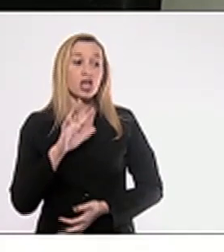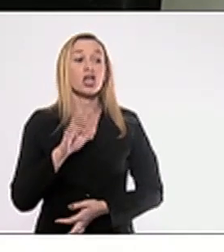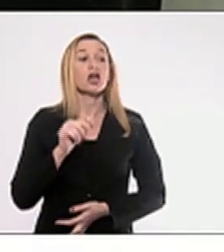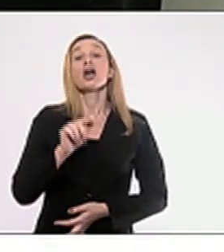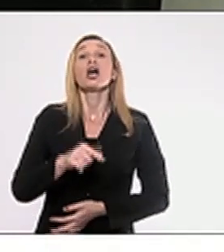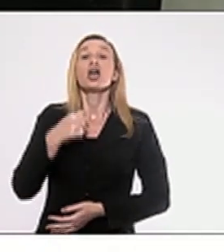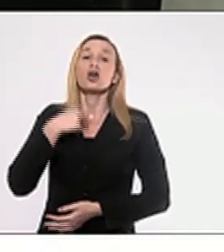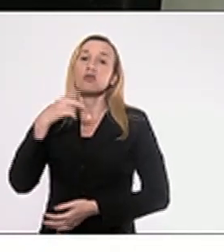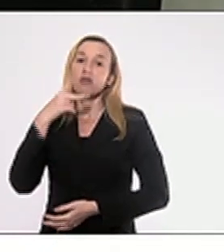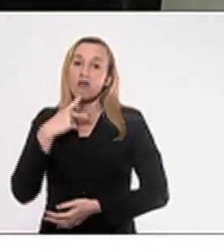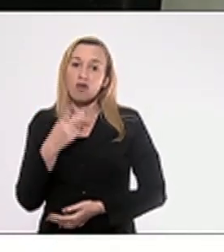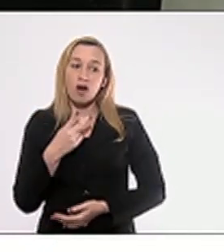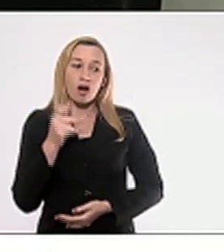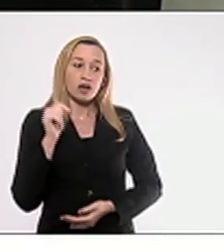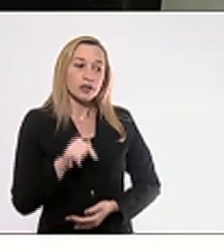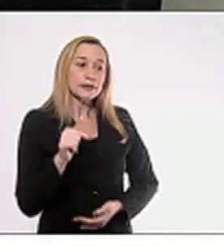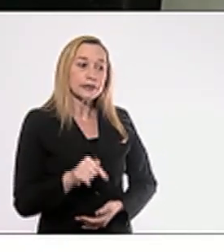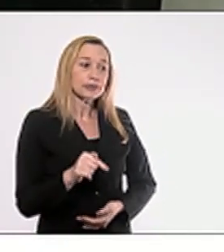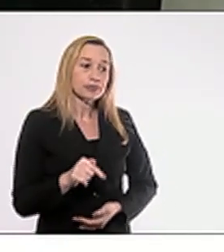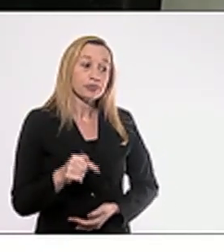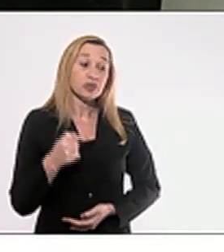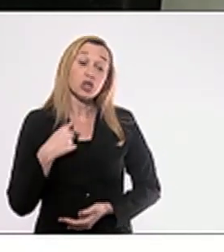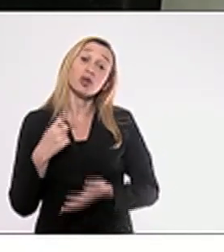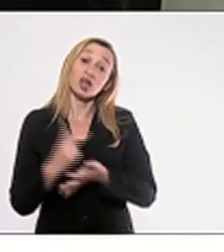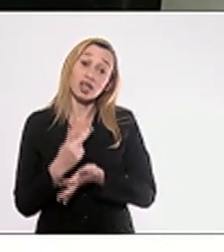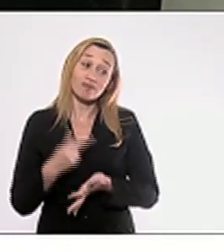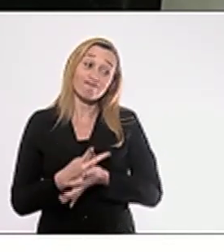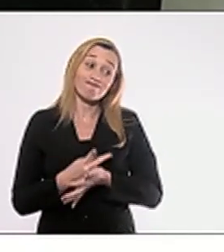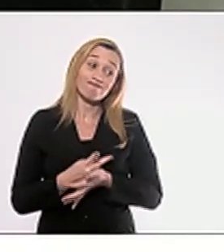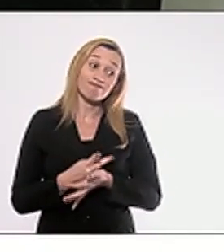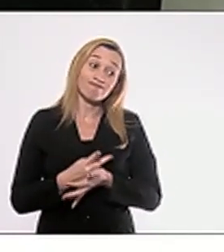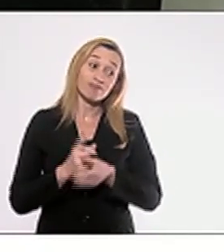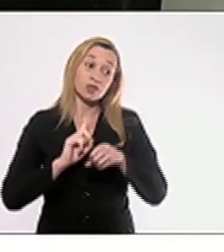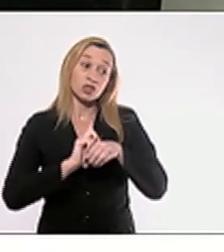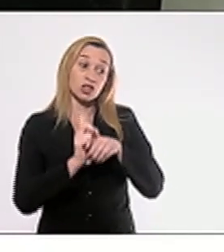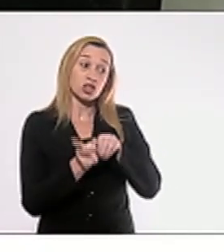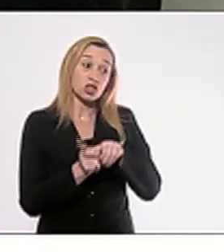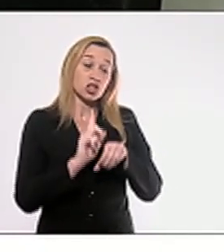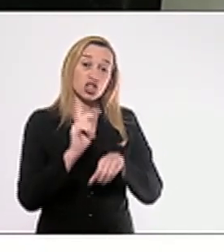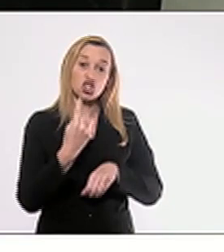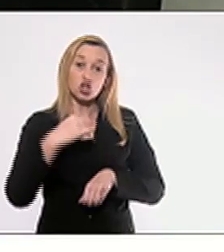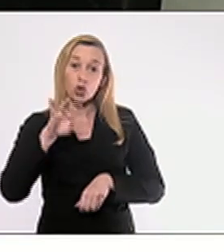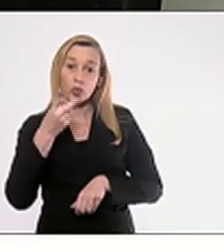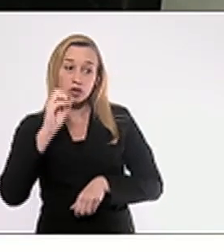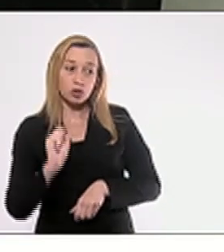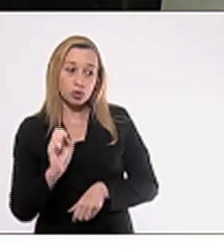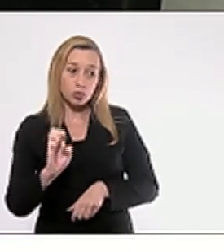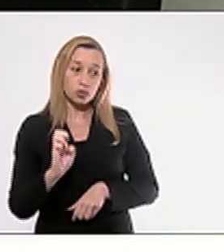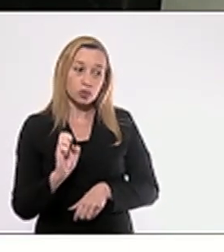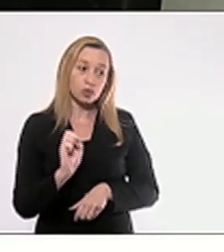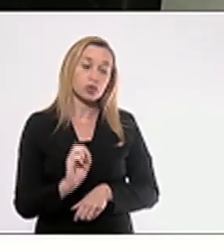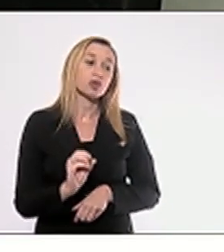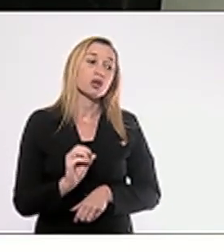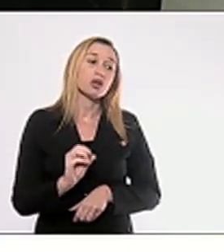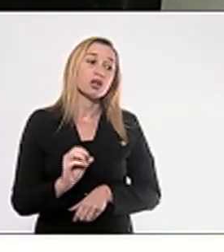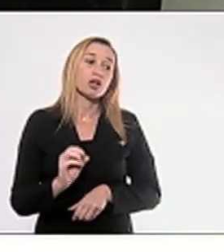aqui e errei que o hidrômetro é um instrumento mecânico, não necessariamente ele o é.